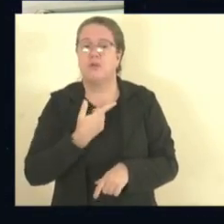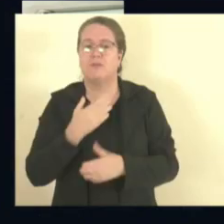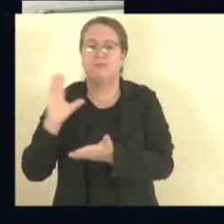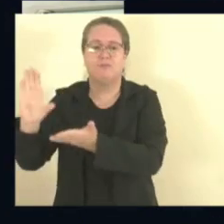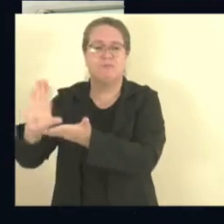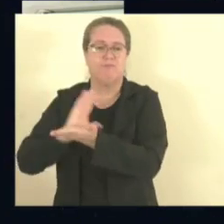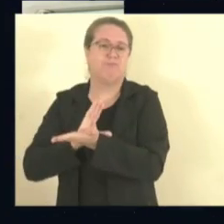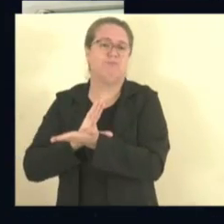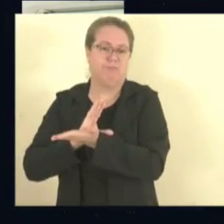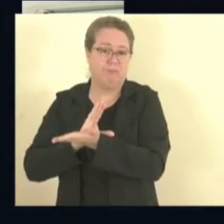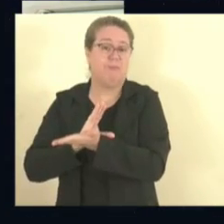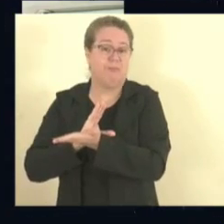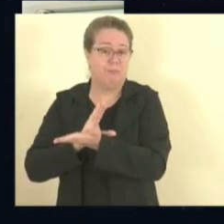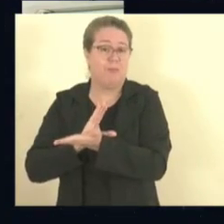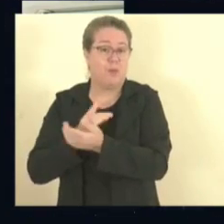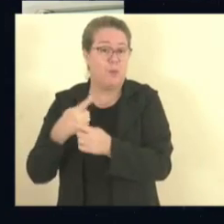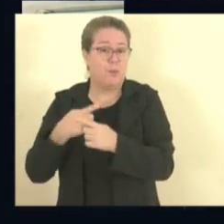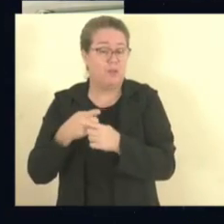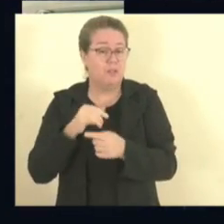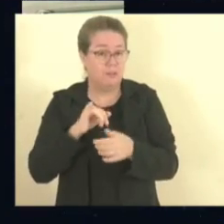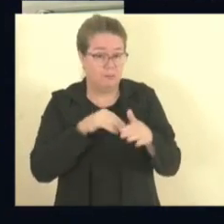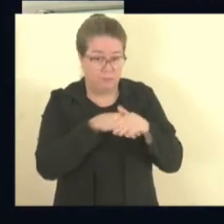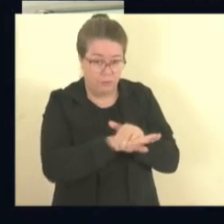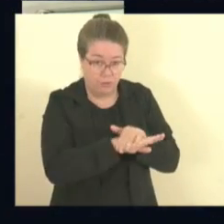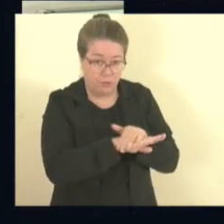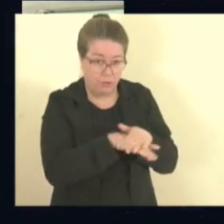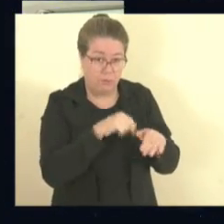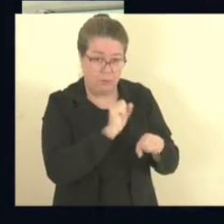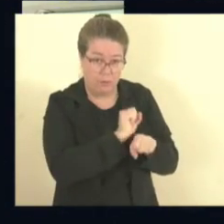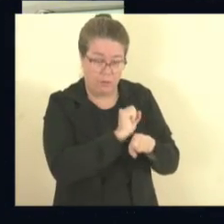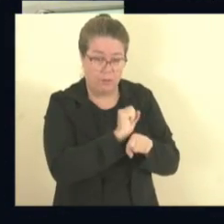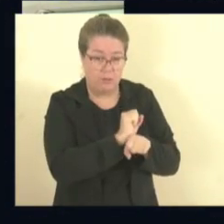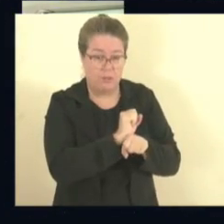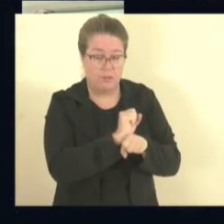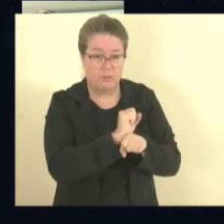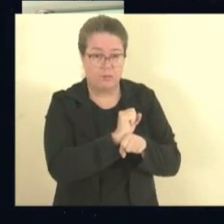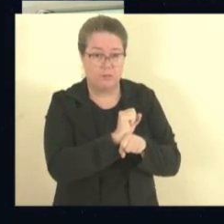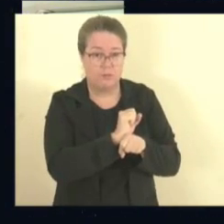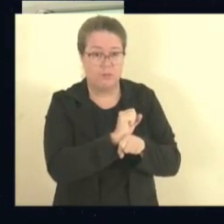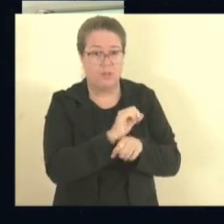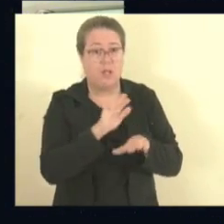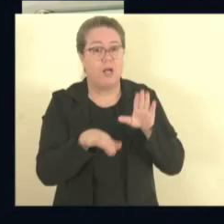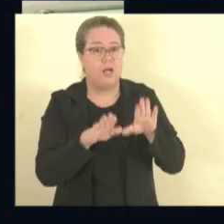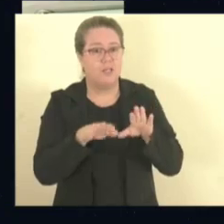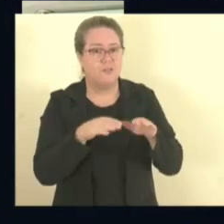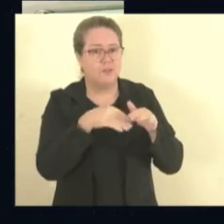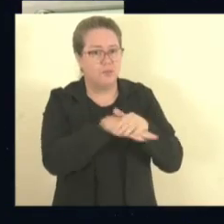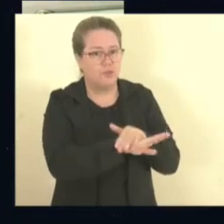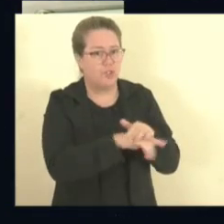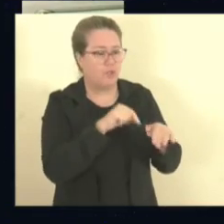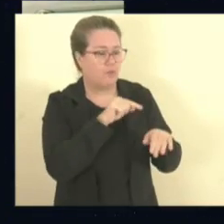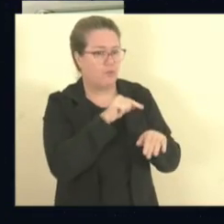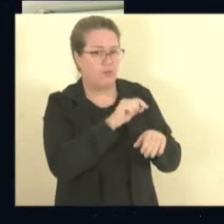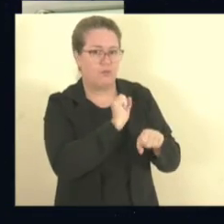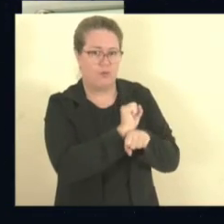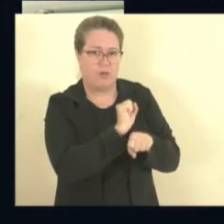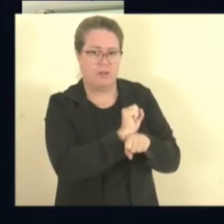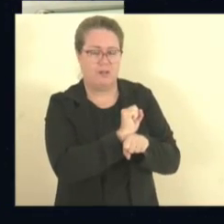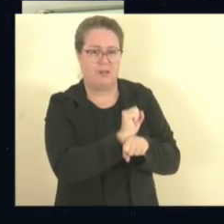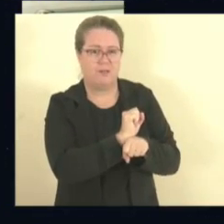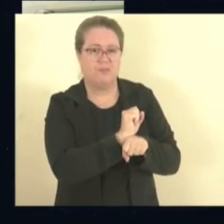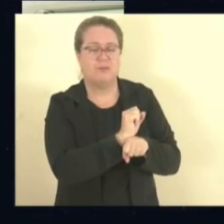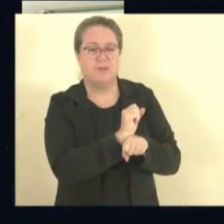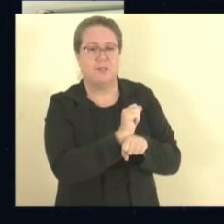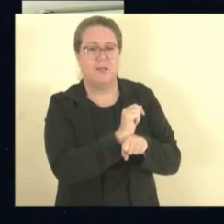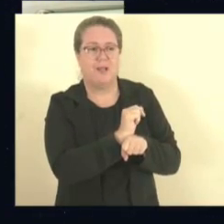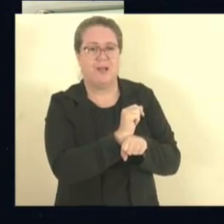está com dinheiro aplicado, porque muitas vezes na nossa casa, se a gente está com dinheiro aplicado, a aplicação rende muito menos do que um juro de um financiamento